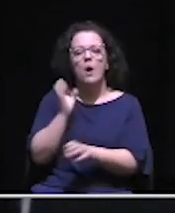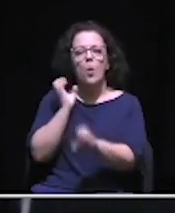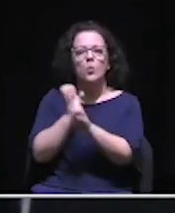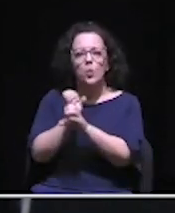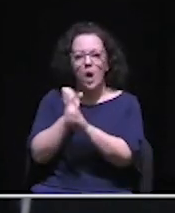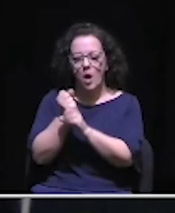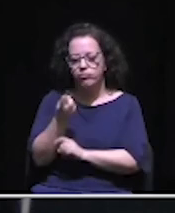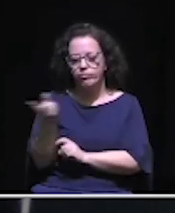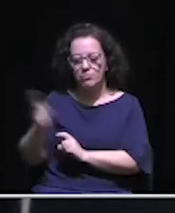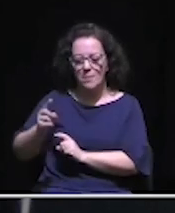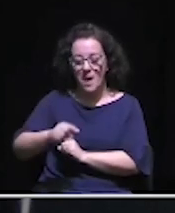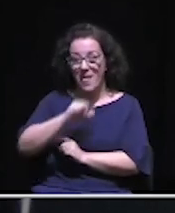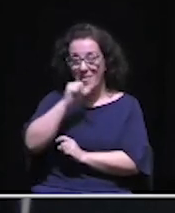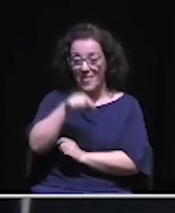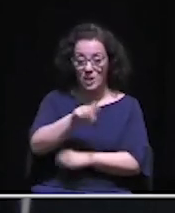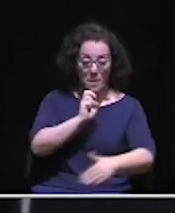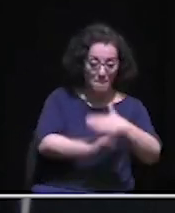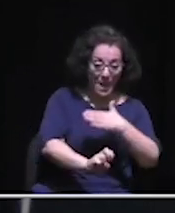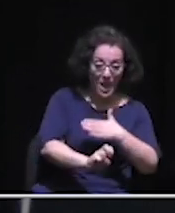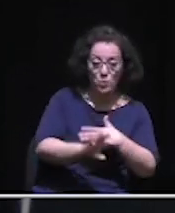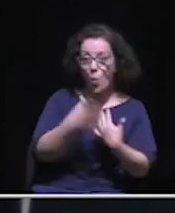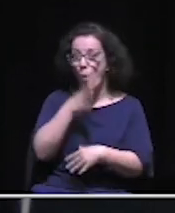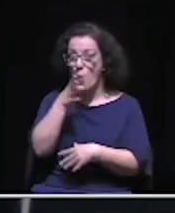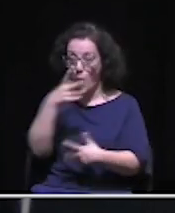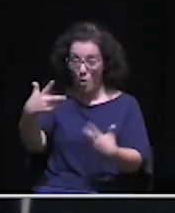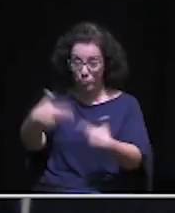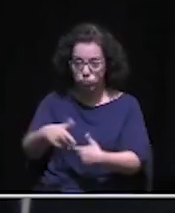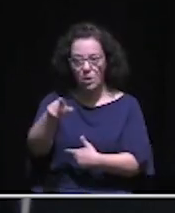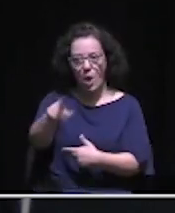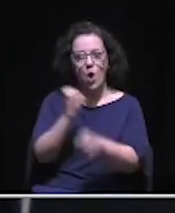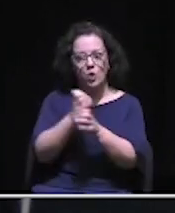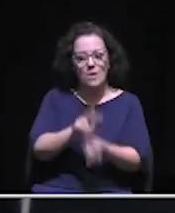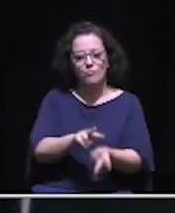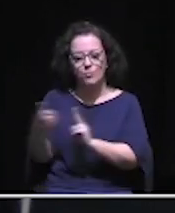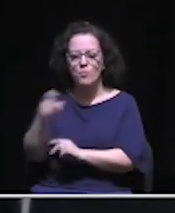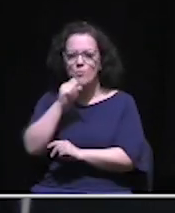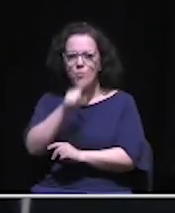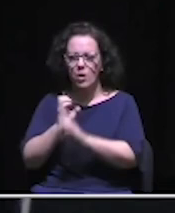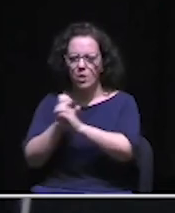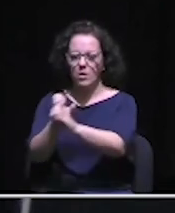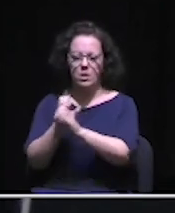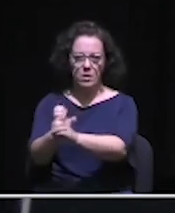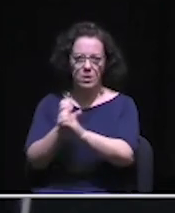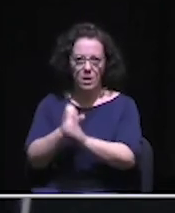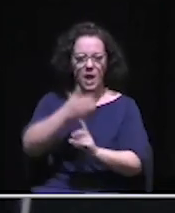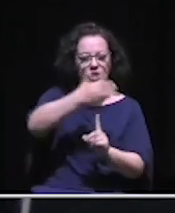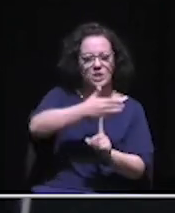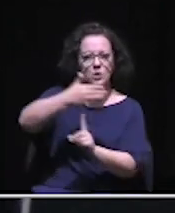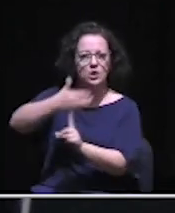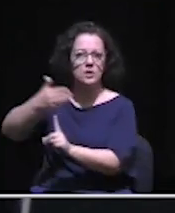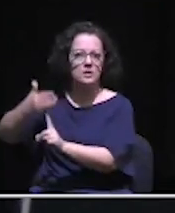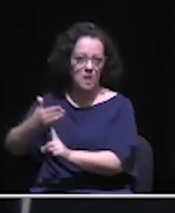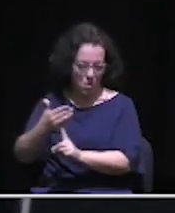de autocarros, nomeadamente nos troços onde o metro ou os comboios vão estar interrompidos, até podendo ser criados shuttles de ligação entre estações.